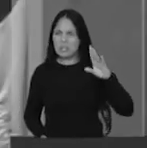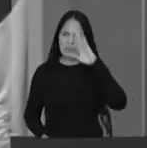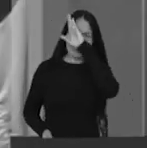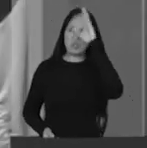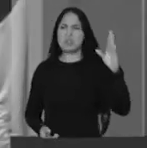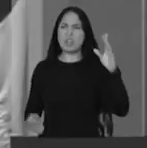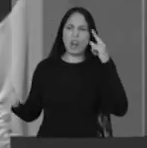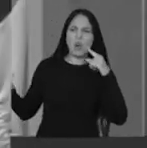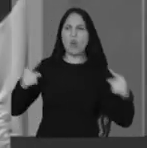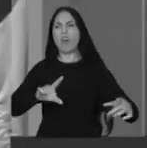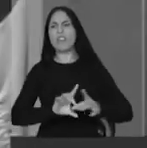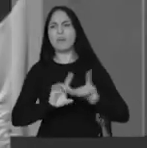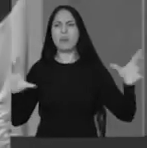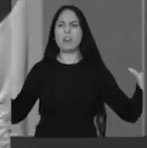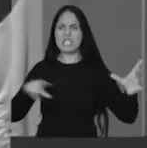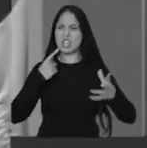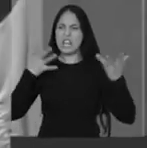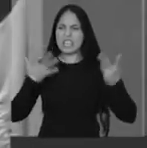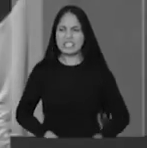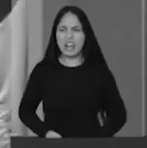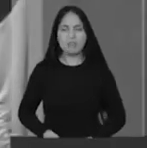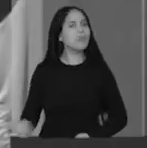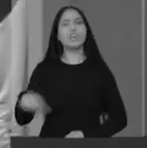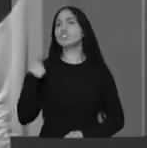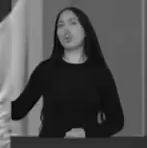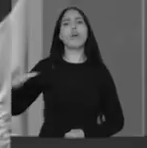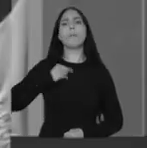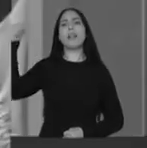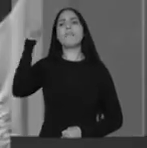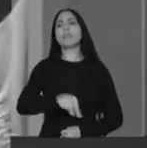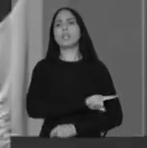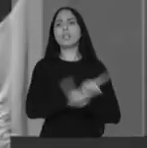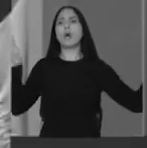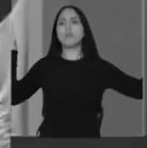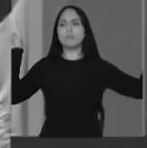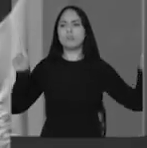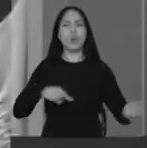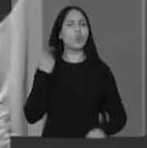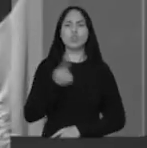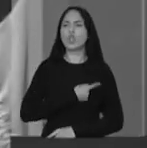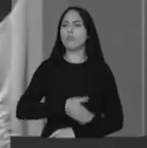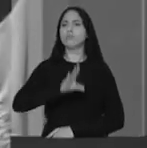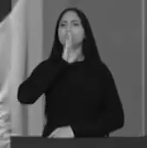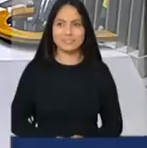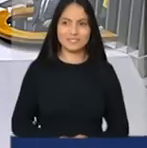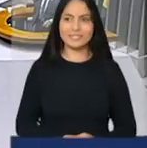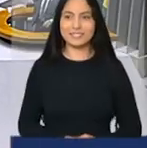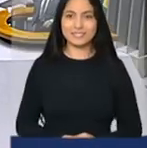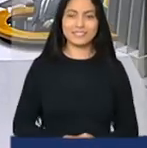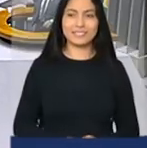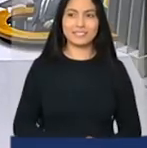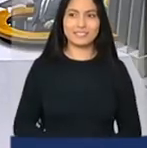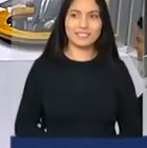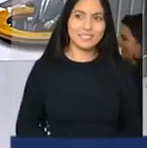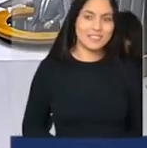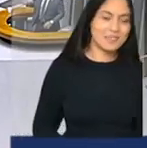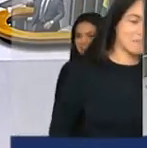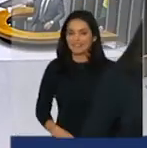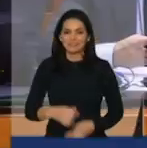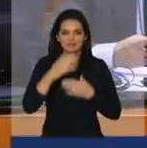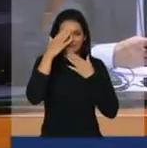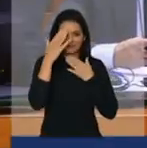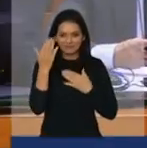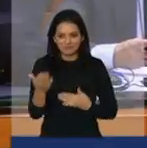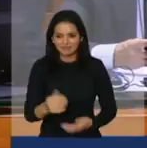a democracia nós não merecemos estar aqui nós não podemos nos calar frente a isso obrigada estar com a